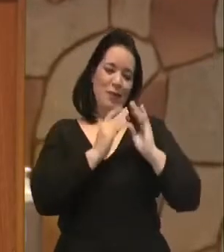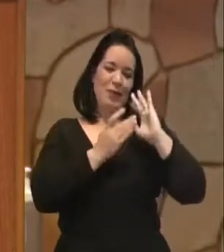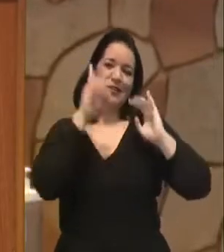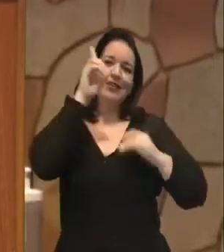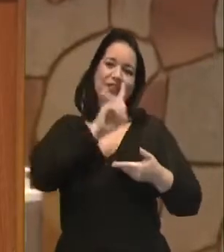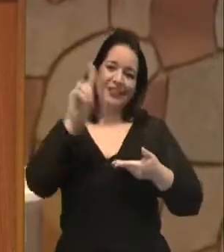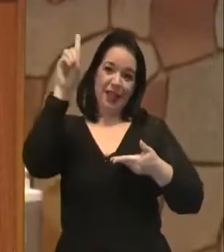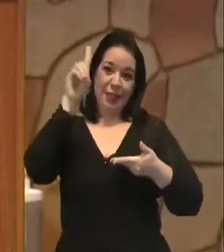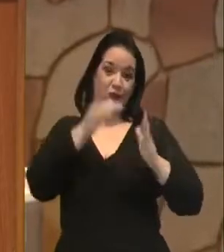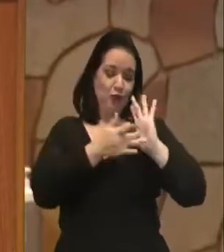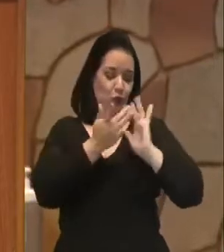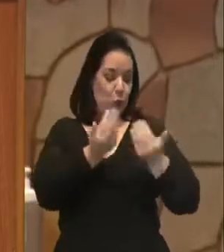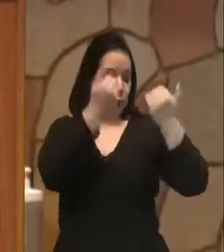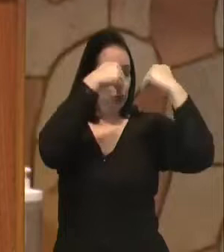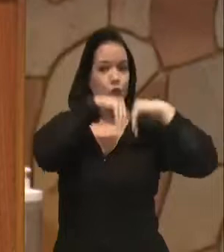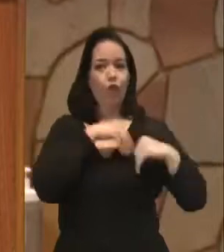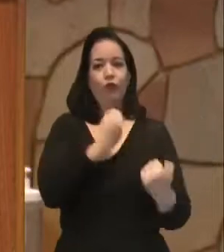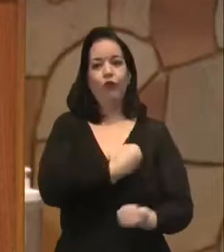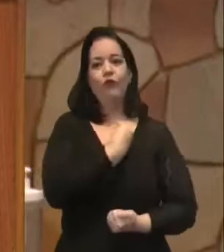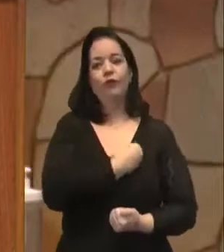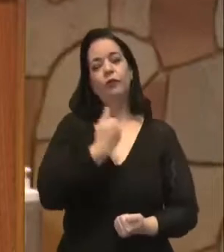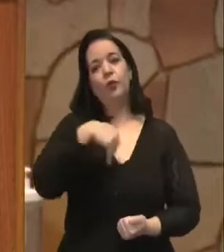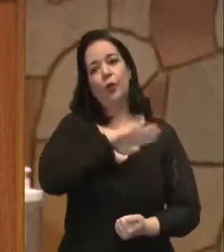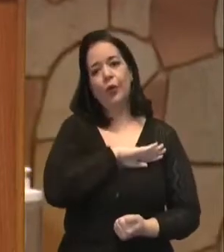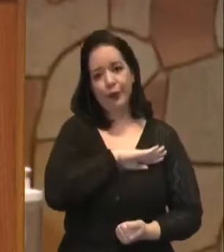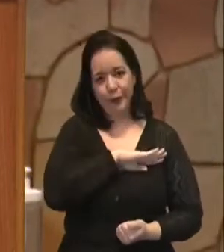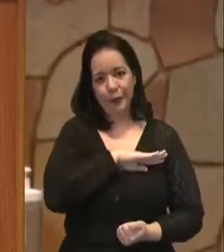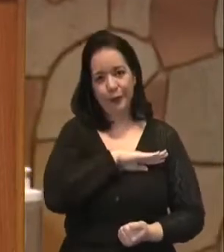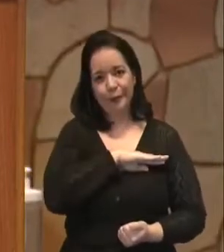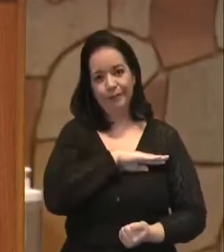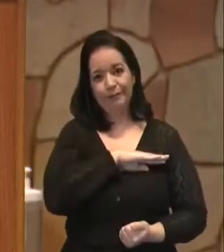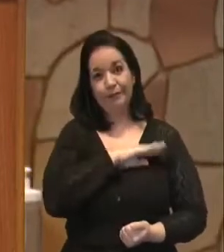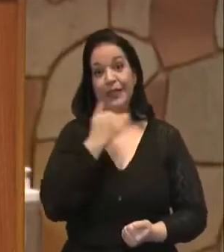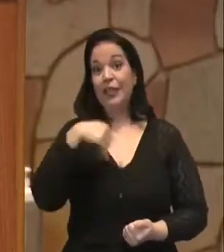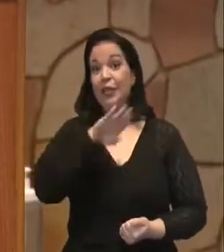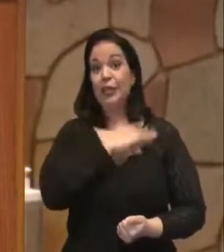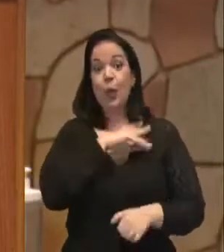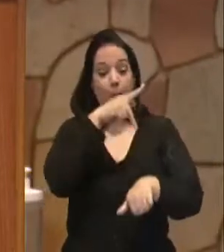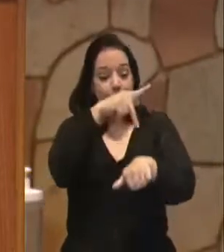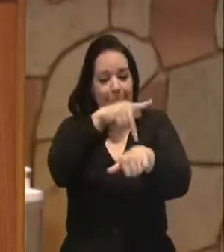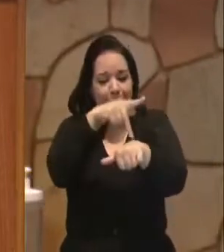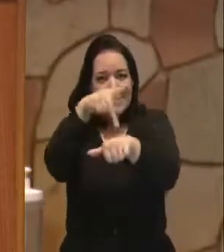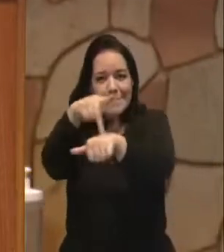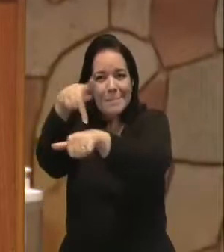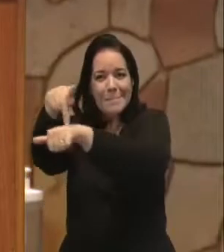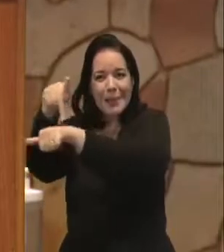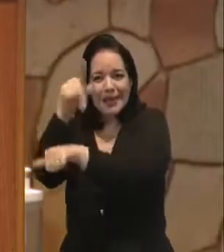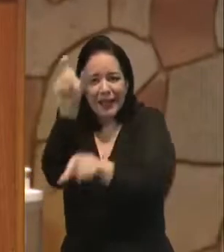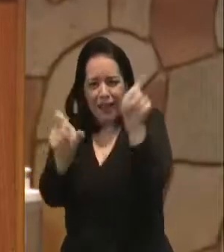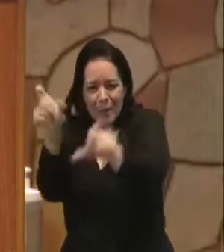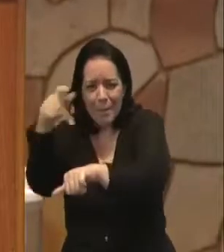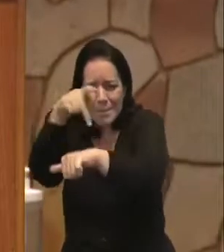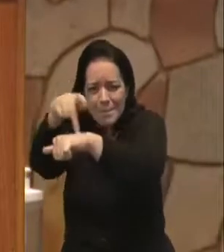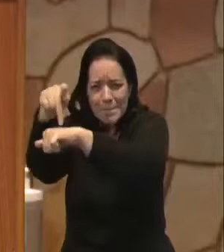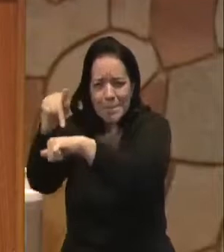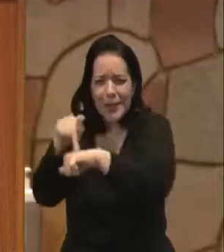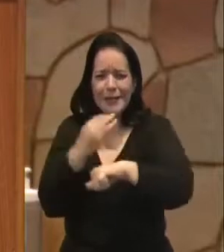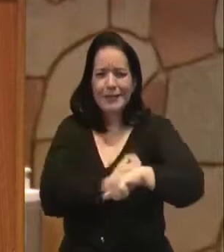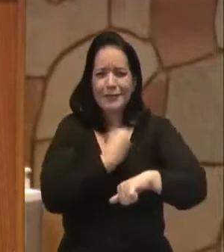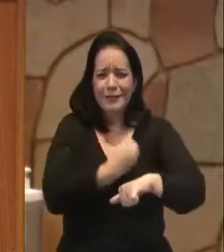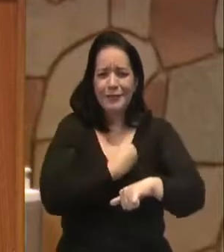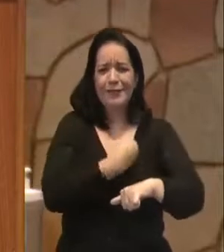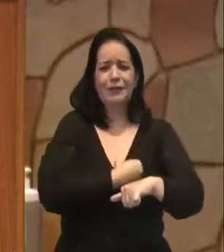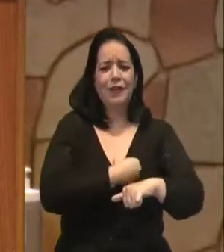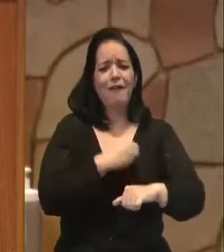Somos pedras vivas, como nos diz Pedro na sua carta, que estamos todos arraigados,